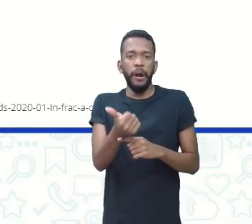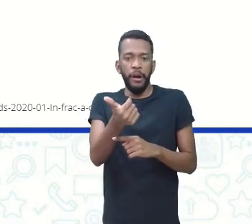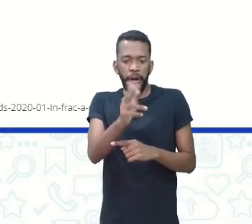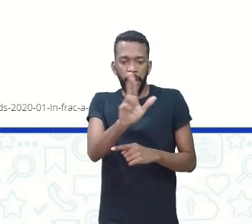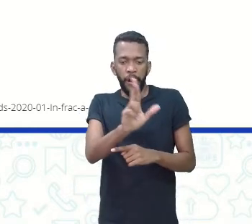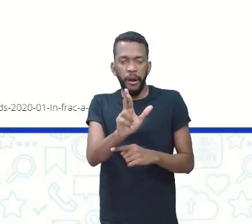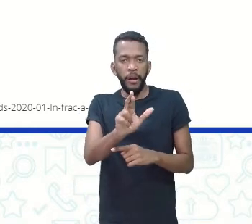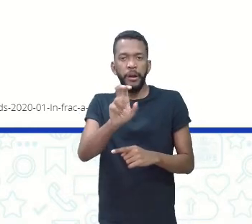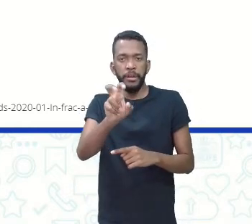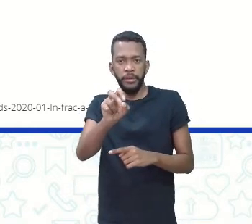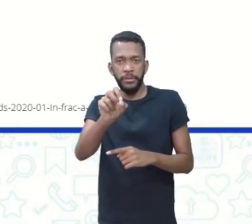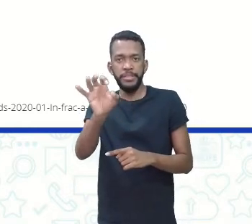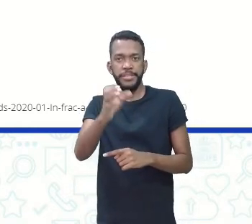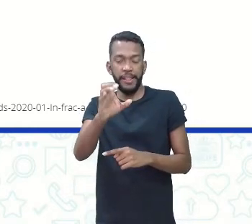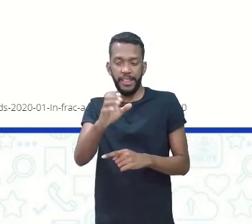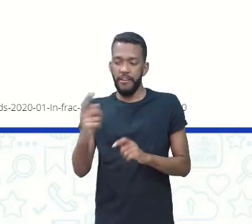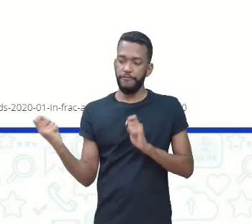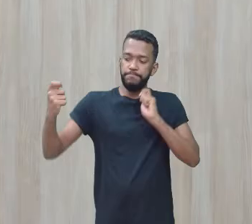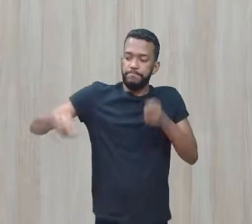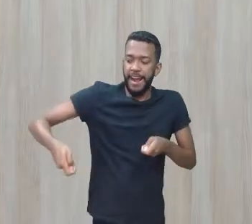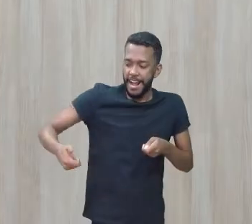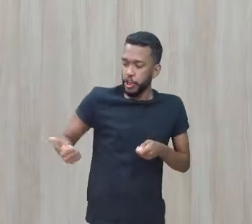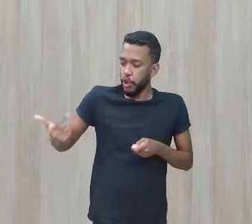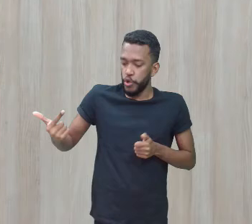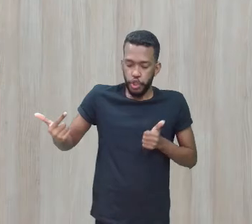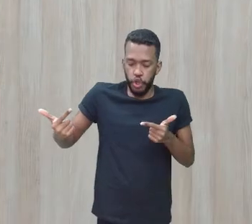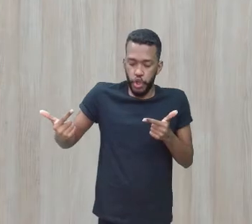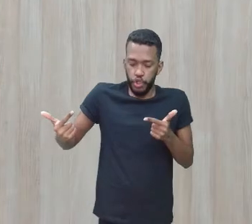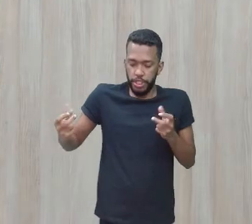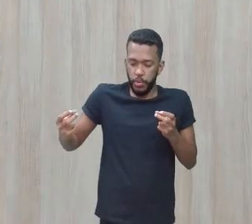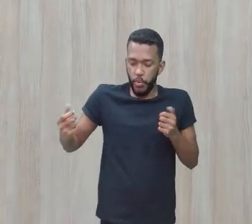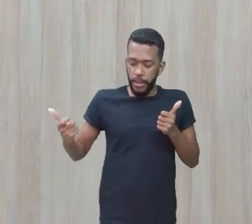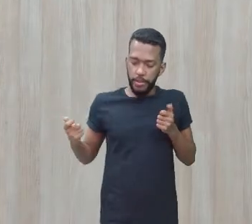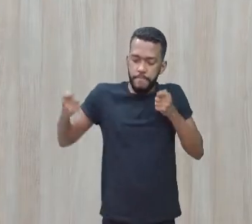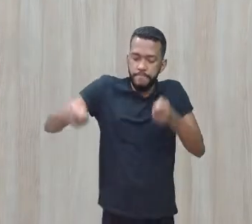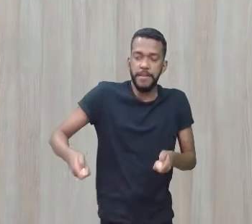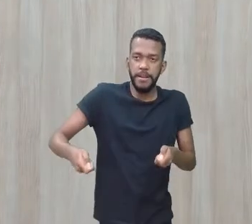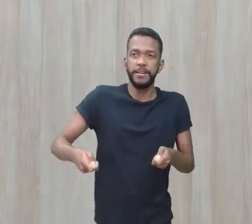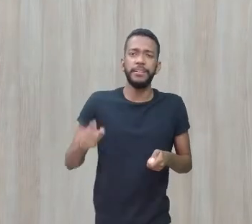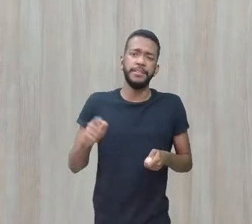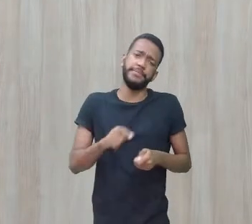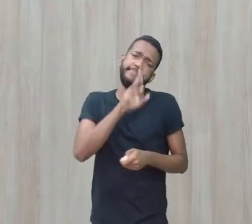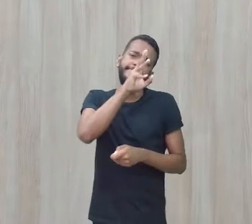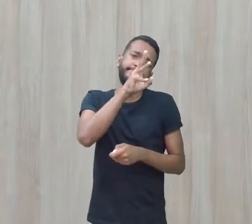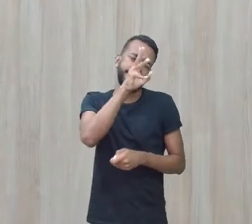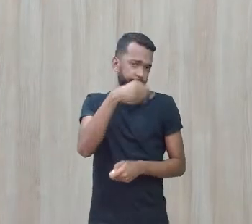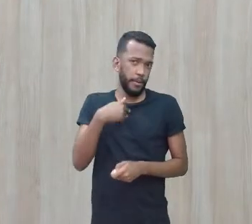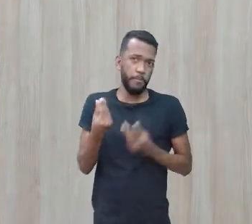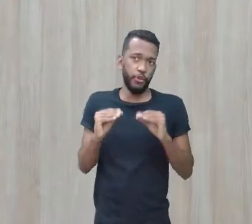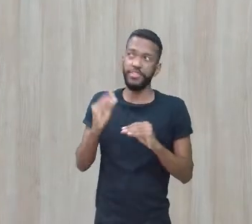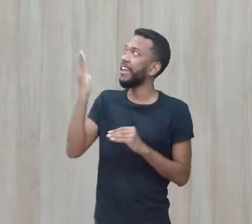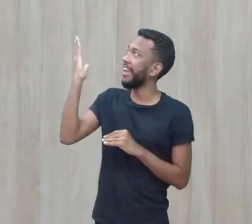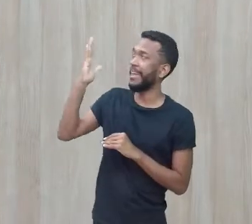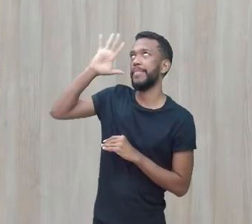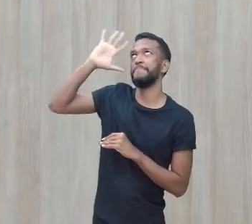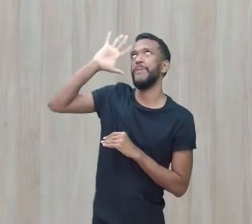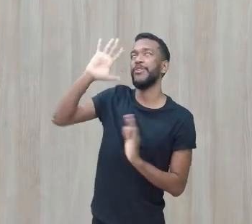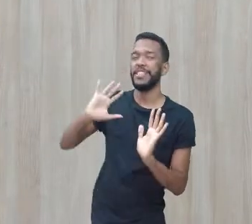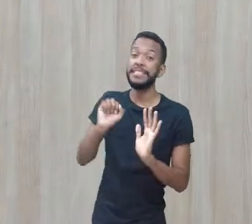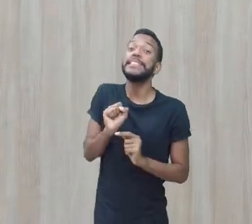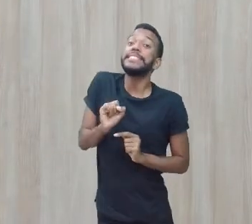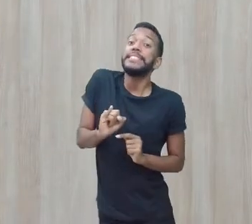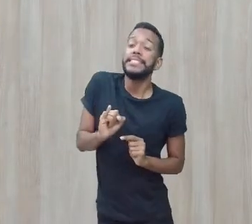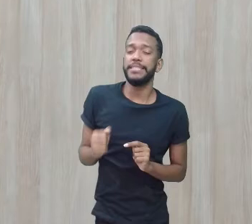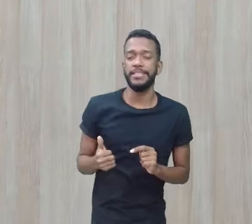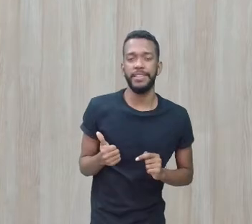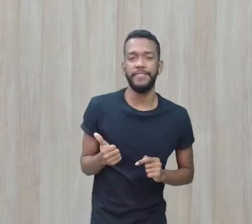R$12,50 para cada um deles efetuar o pagamento. Lembrando que essa informação foi fictícia aqui, tá, gente? Eu coloquei uma hipótese, né? E se?